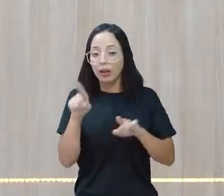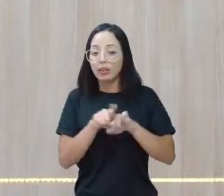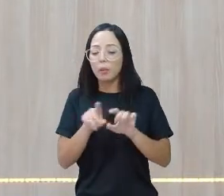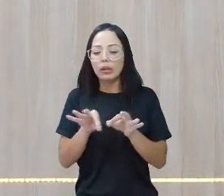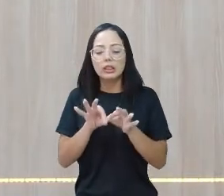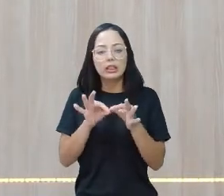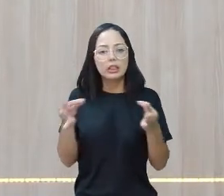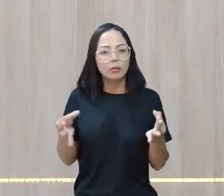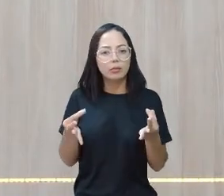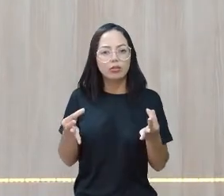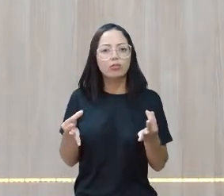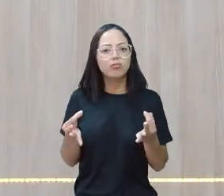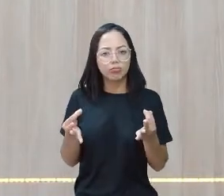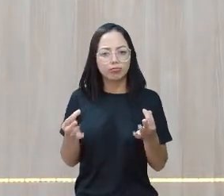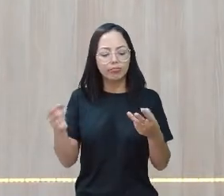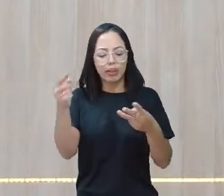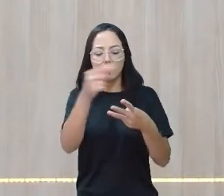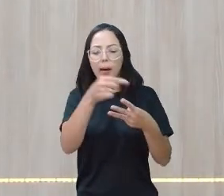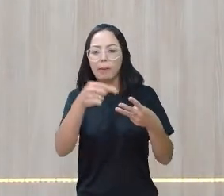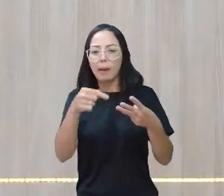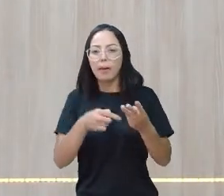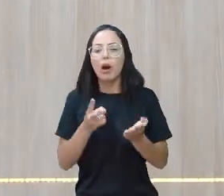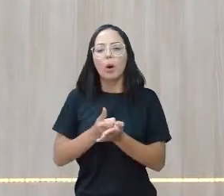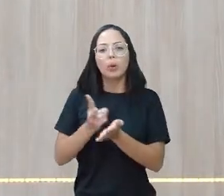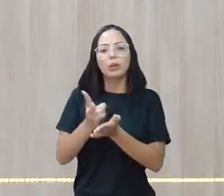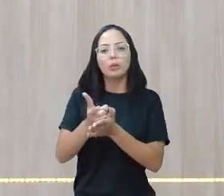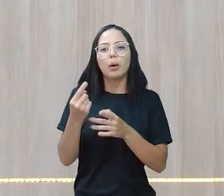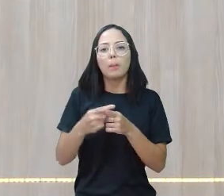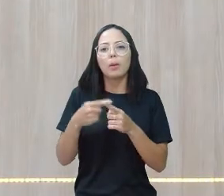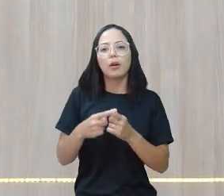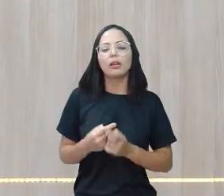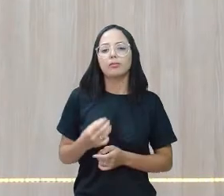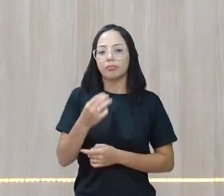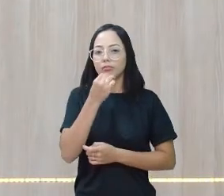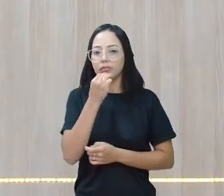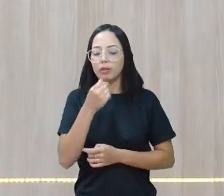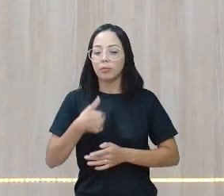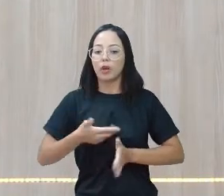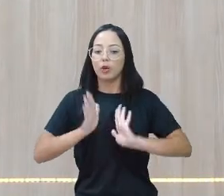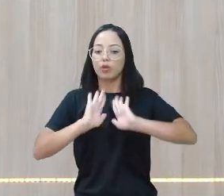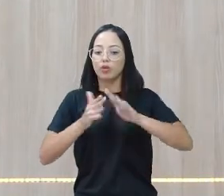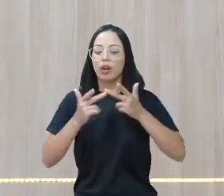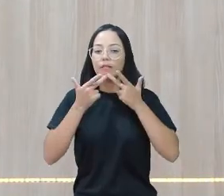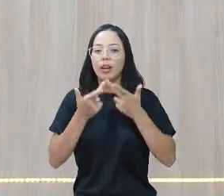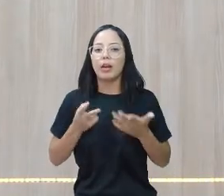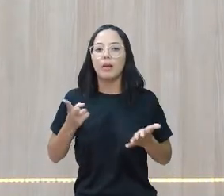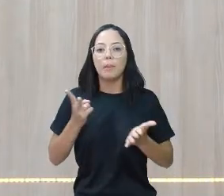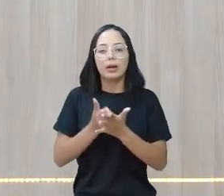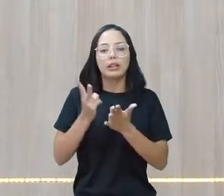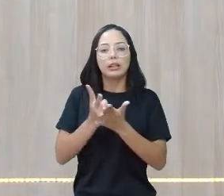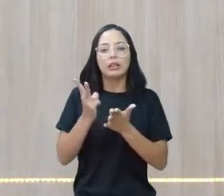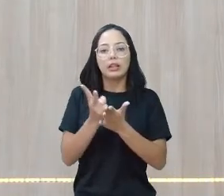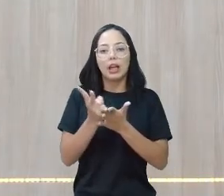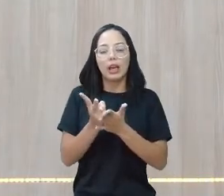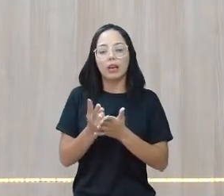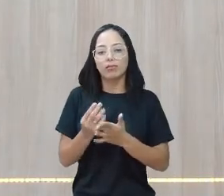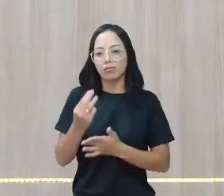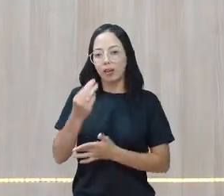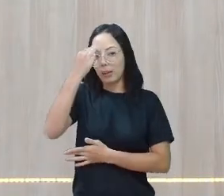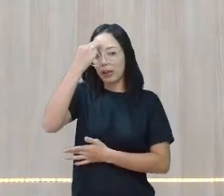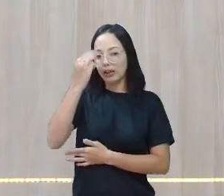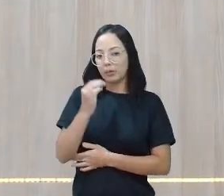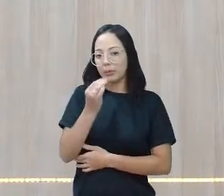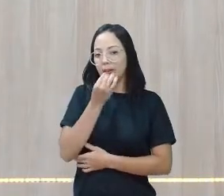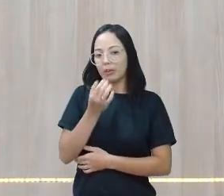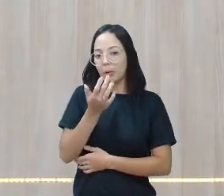são simples. Tá? Ela é duradoura por quê? Porque aquilo que eu falei, ela se mantém na mente. Por exemplo, uma pessoa que